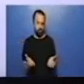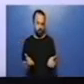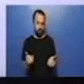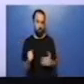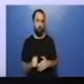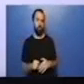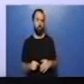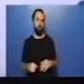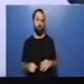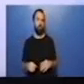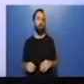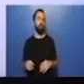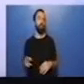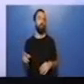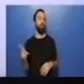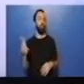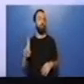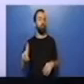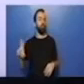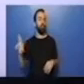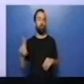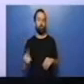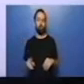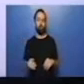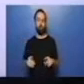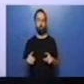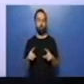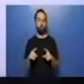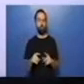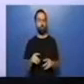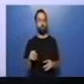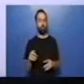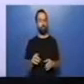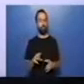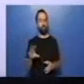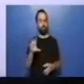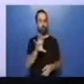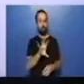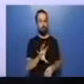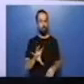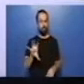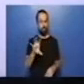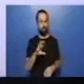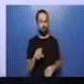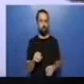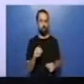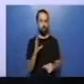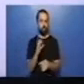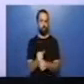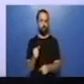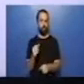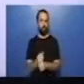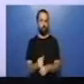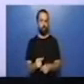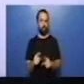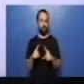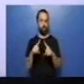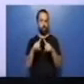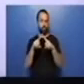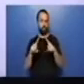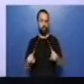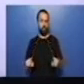Agora, outra aplicação no Teorema de Pitágoras na área do triângulo equilátero. Então, antes de falar a aplicação da área do triângulo equilátero,